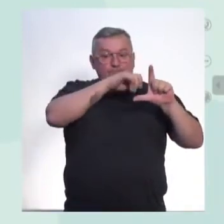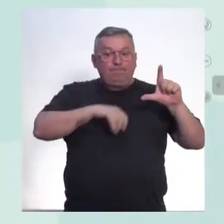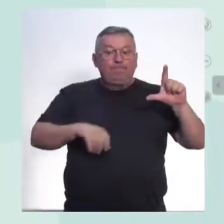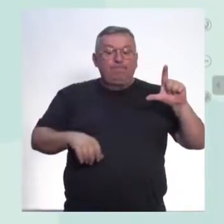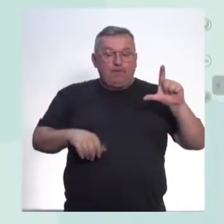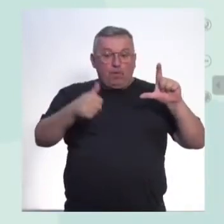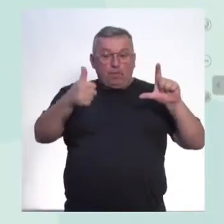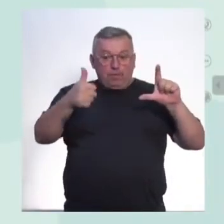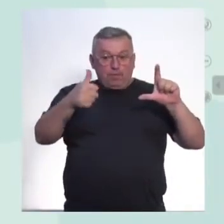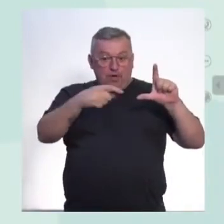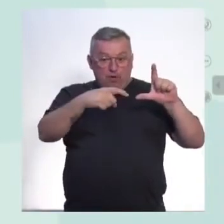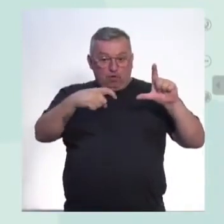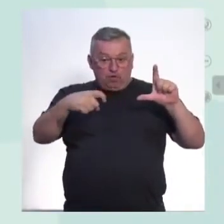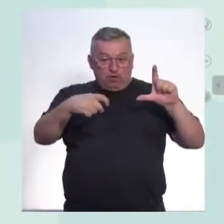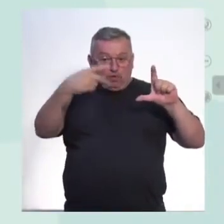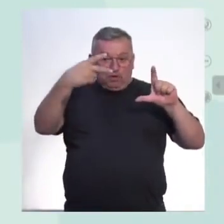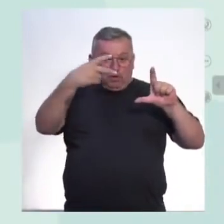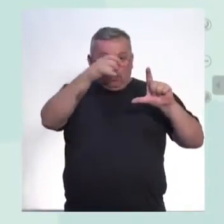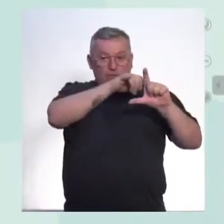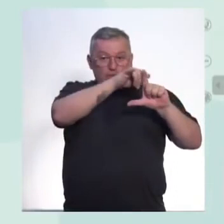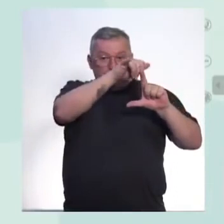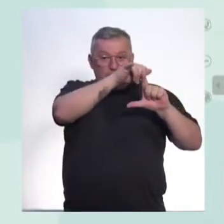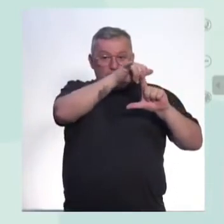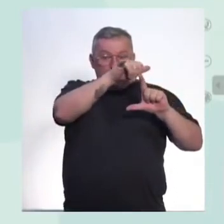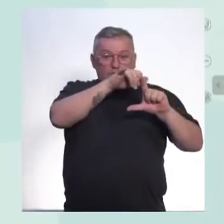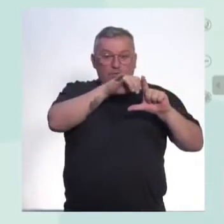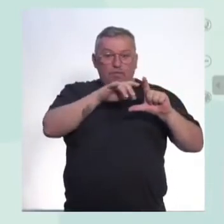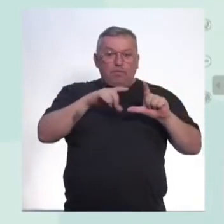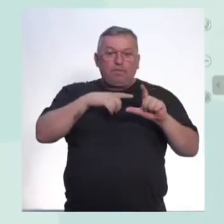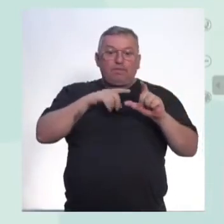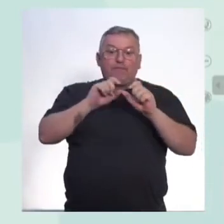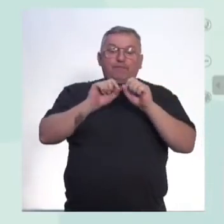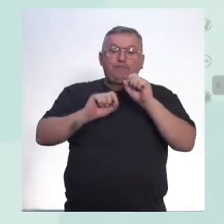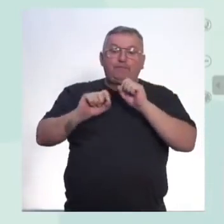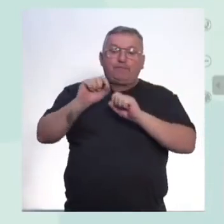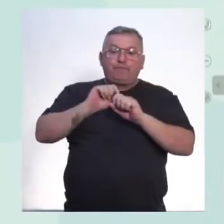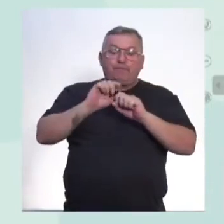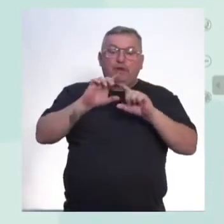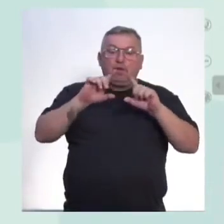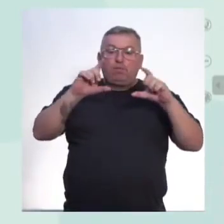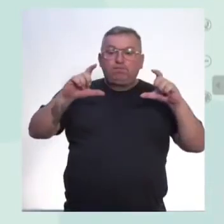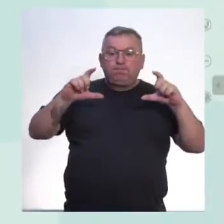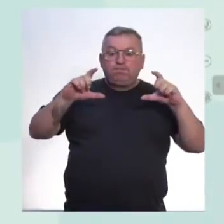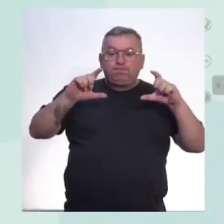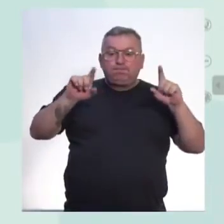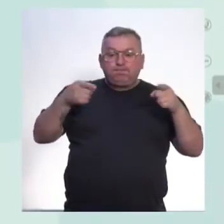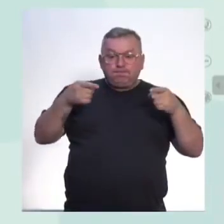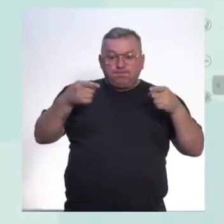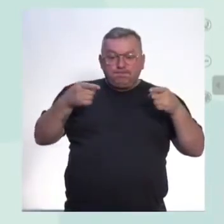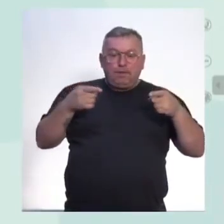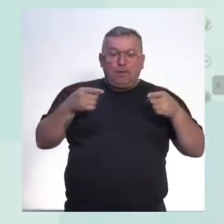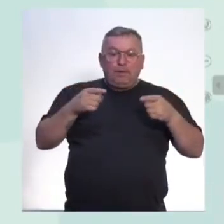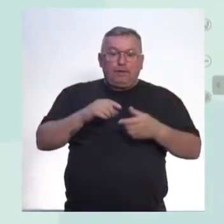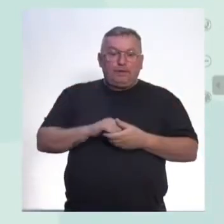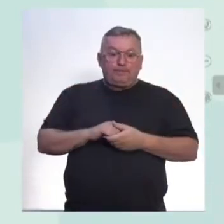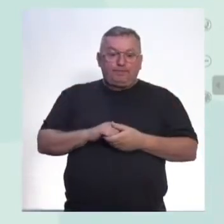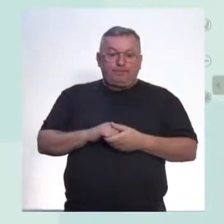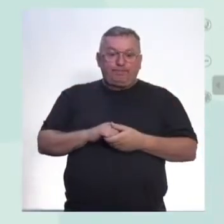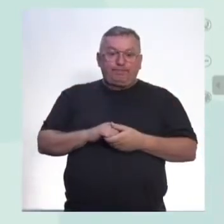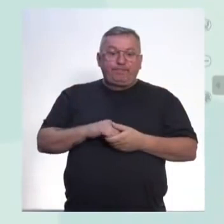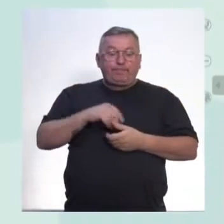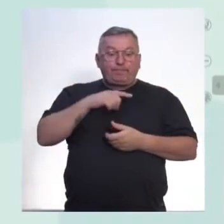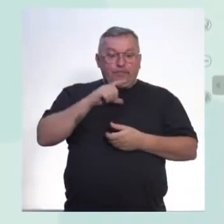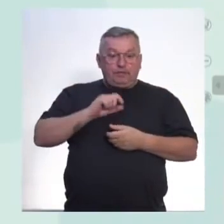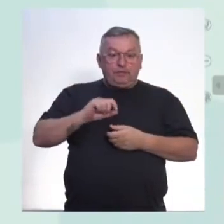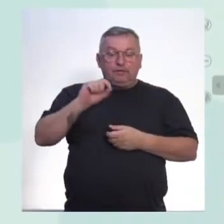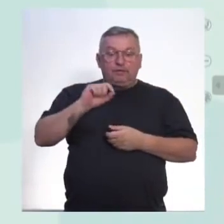ao y. Então, se você for imaginar aqui, ó, o que a gente tem? As coordenadas do ponto A. Vai ficar bonitinho, porque a gente vai fazer a projeção aqui. Ó. Primeira coisa, eu